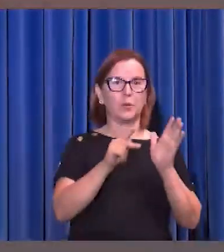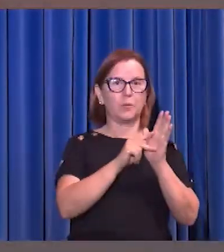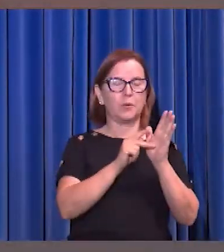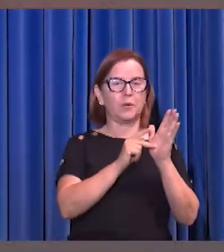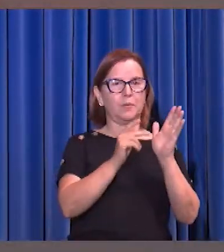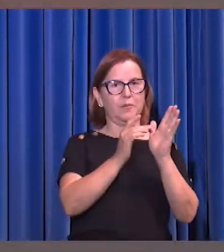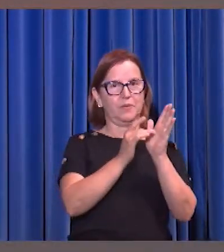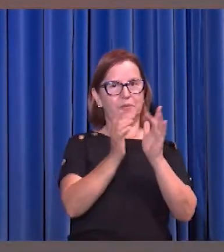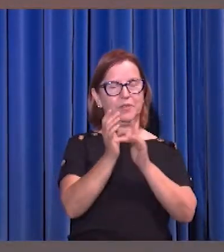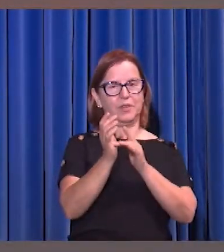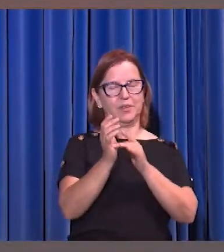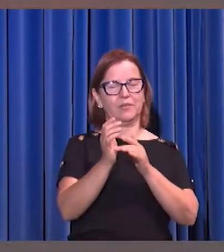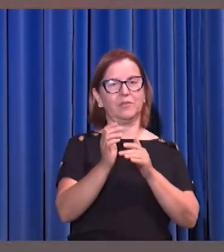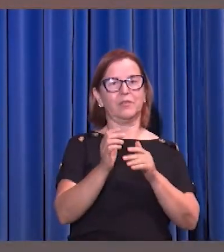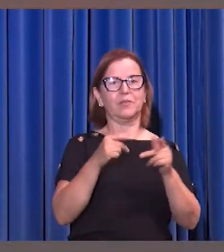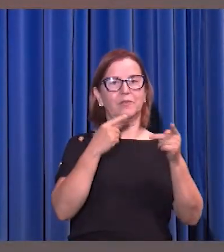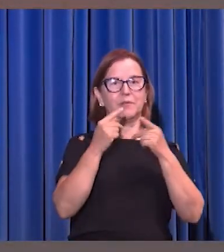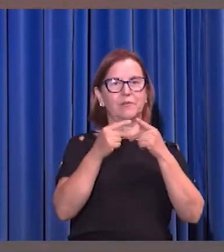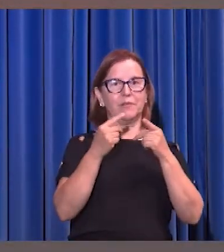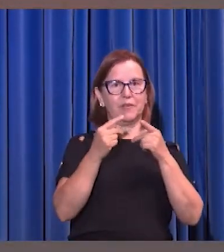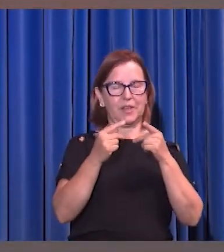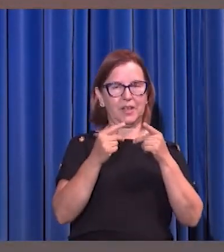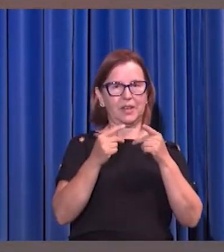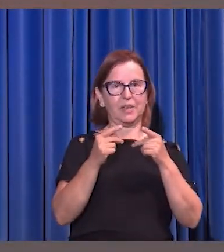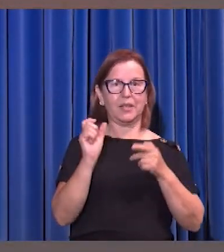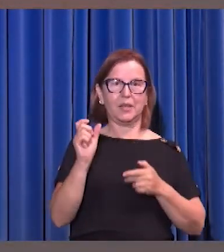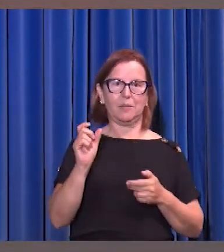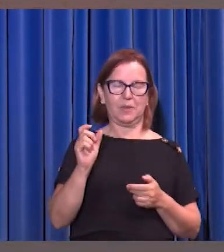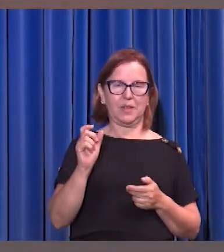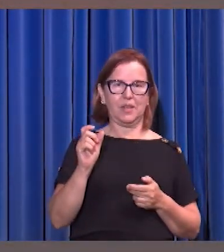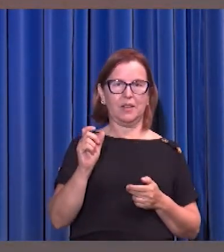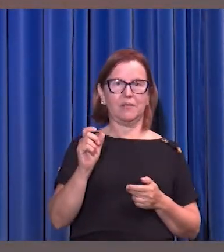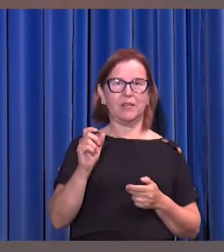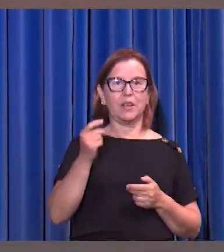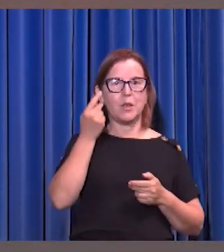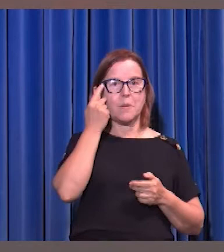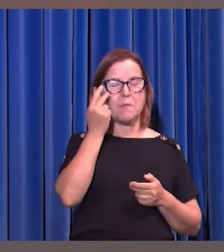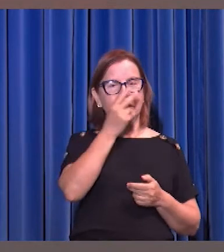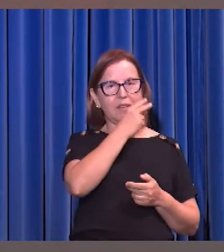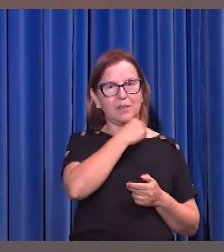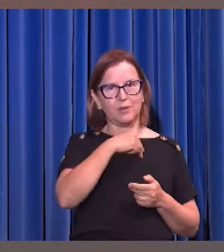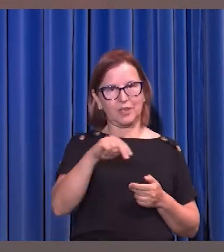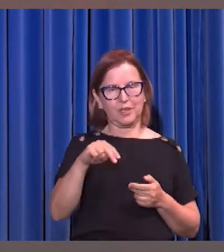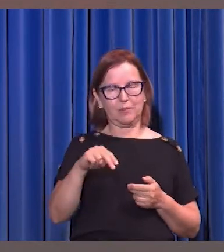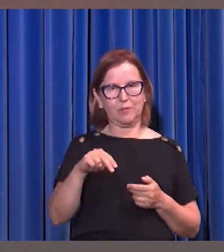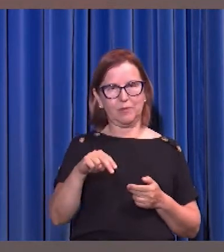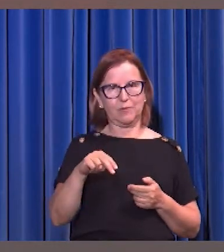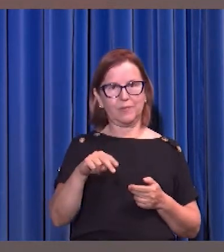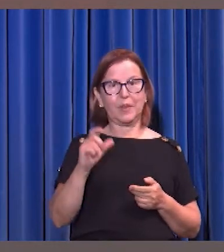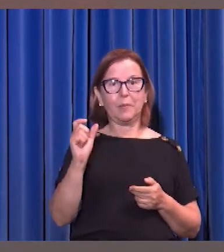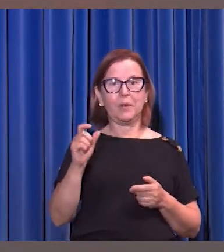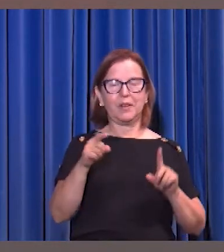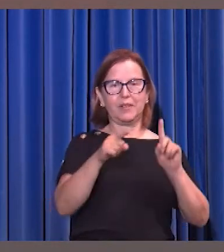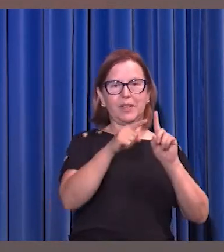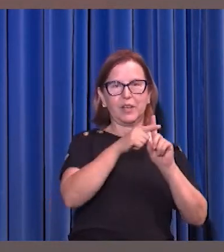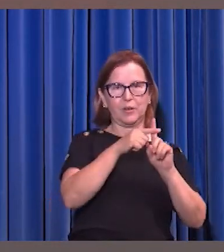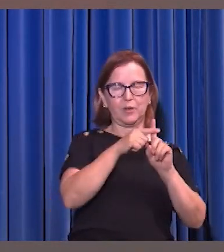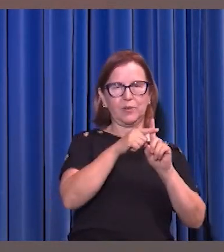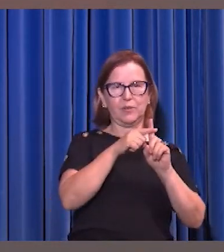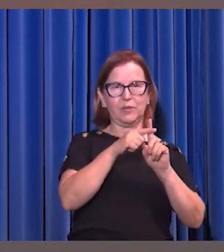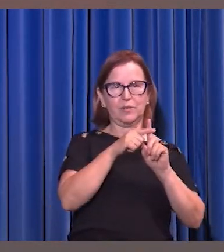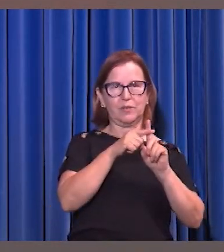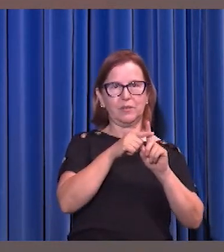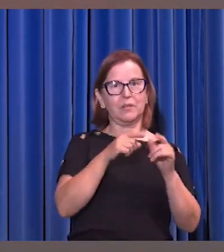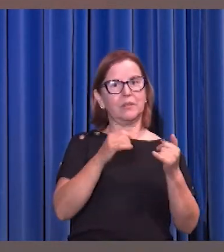de qualquer modo, a própria palavra da cruz era e hoje é o quê? O mesmo